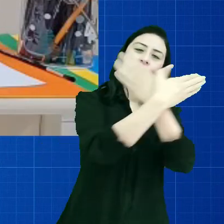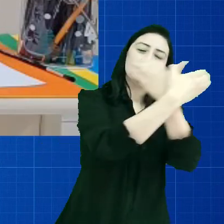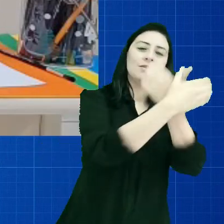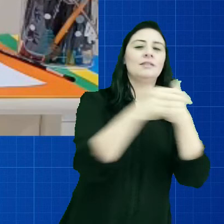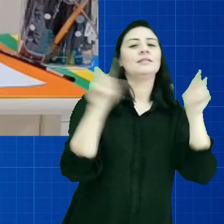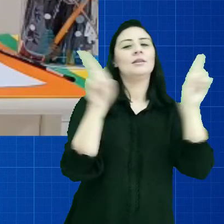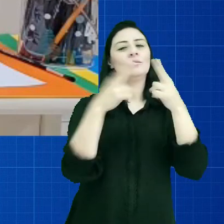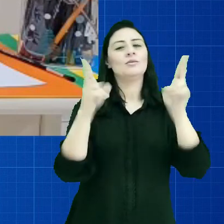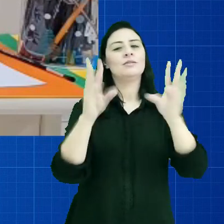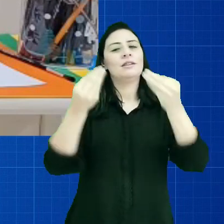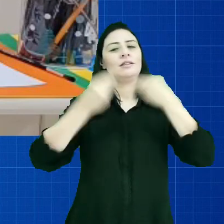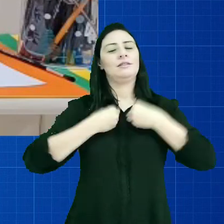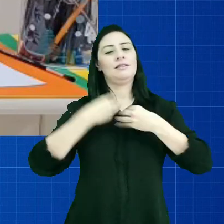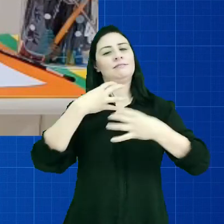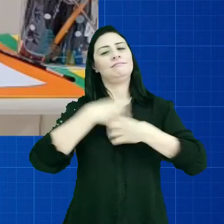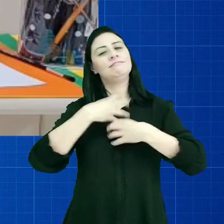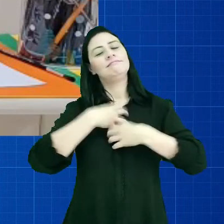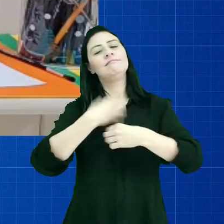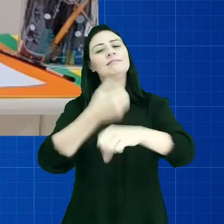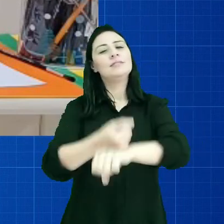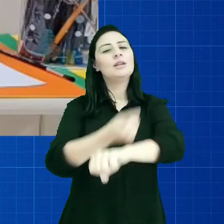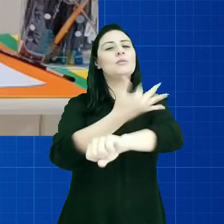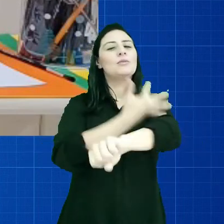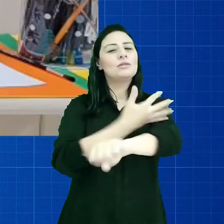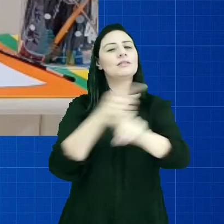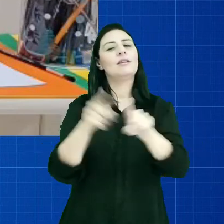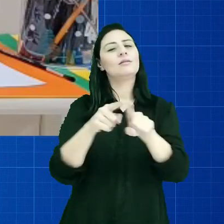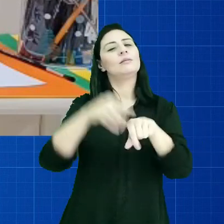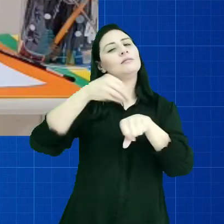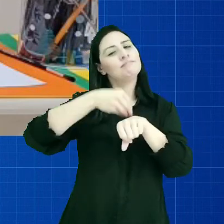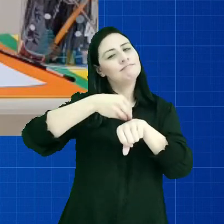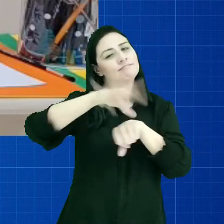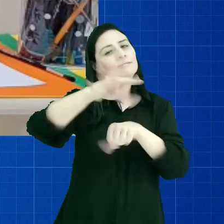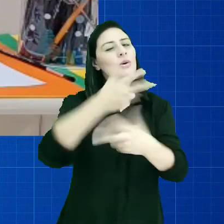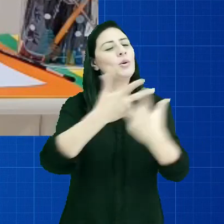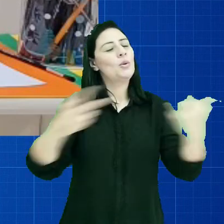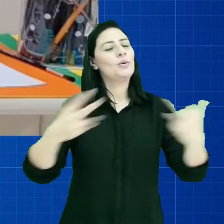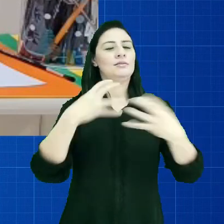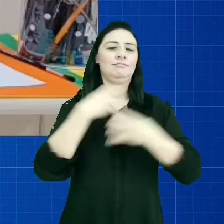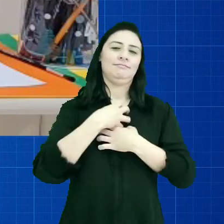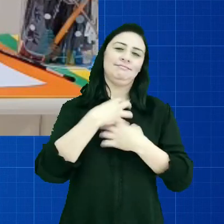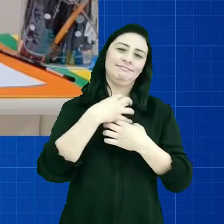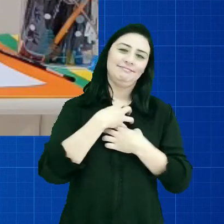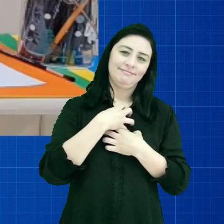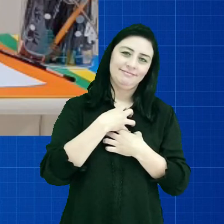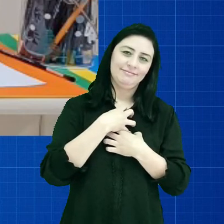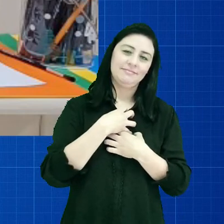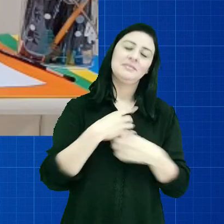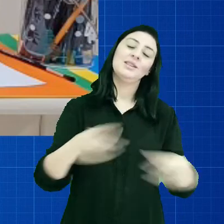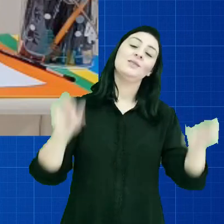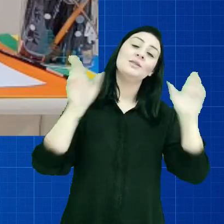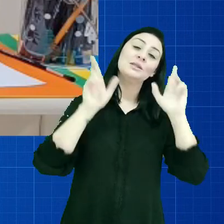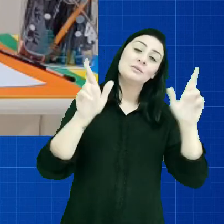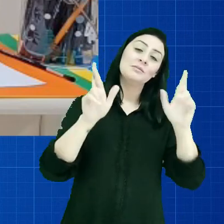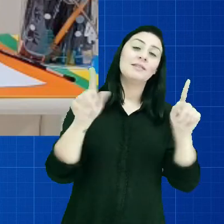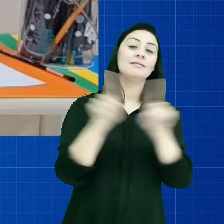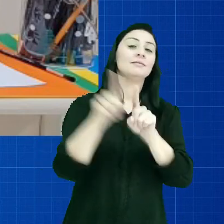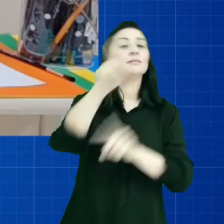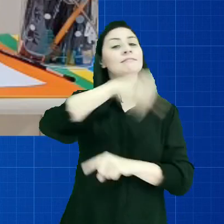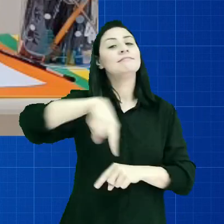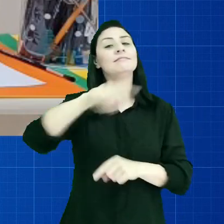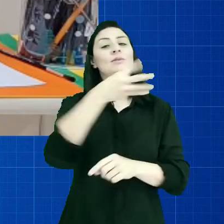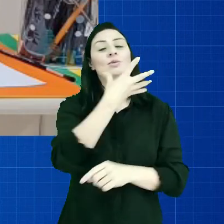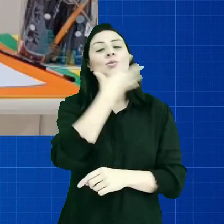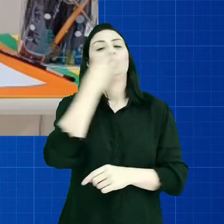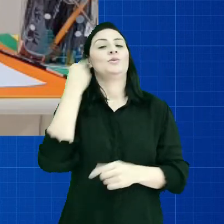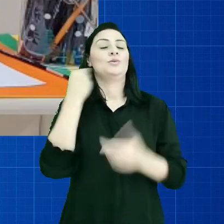passa sentimentos, né? Envolve emoções e transmite, né, coisas que a gente está sentindo. E espero também que vocês